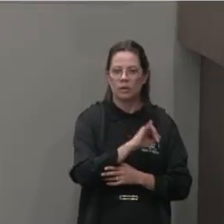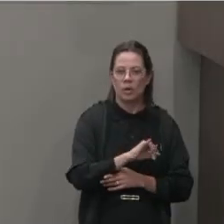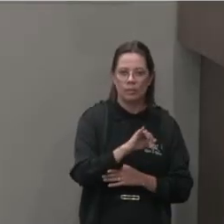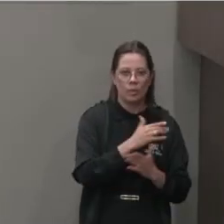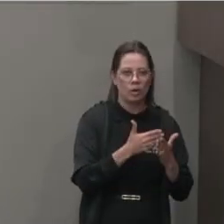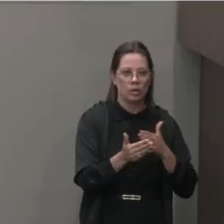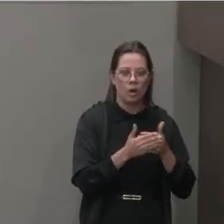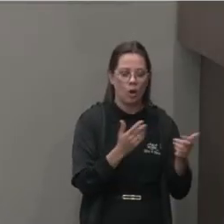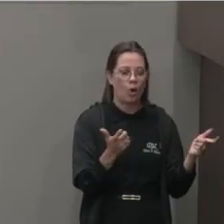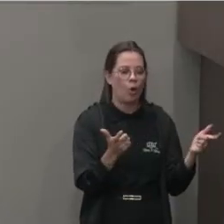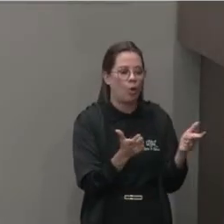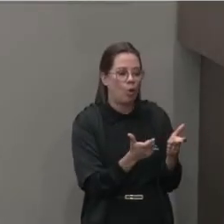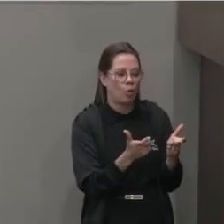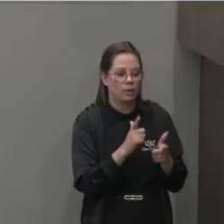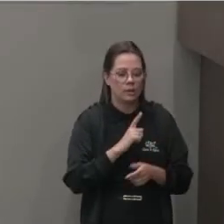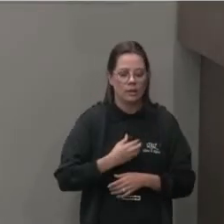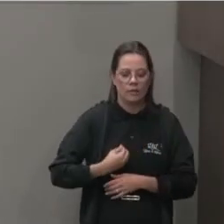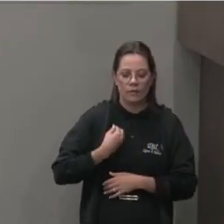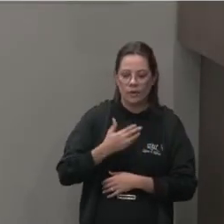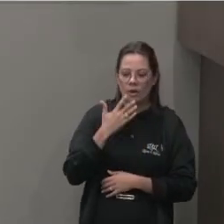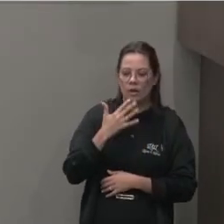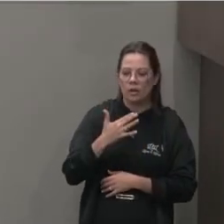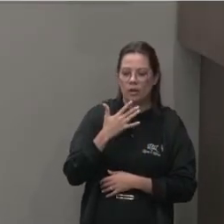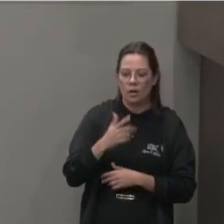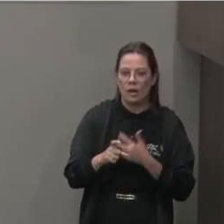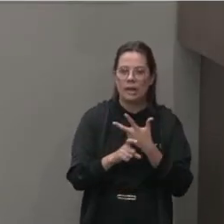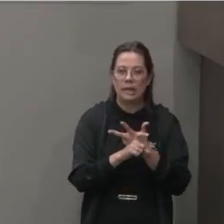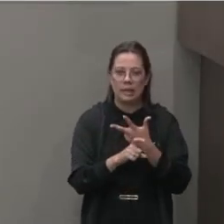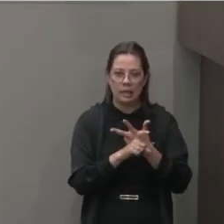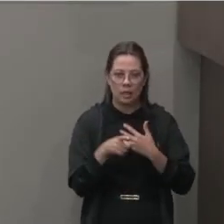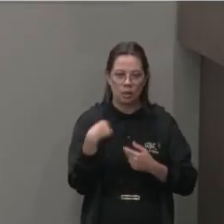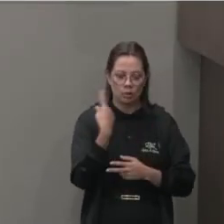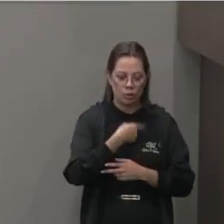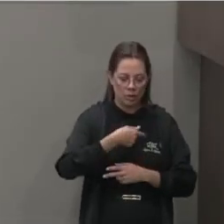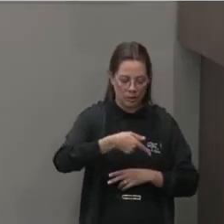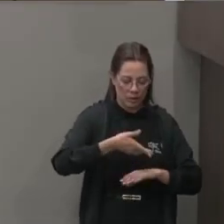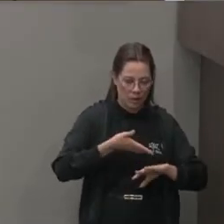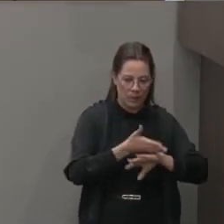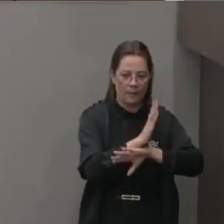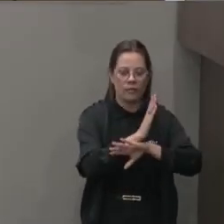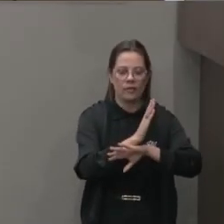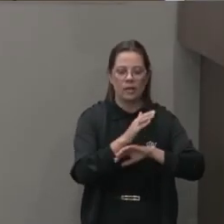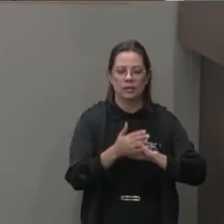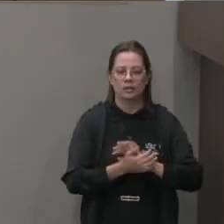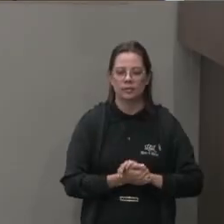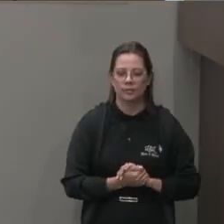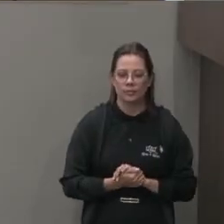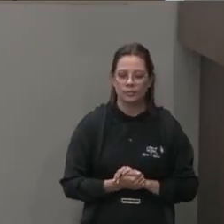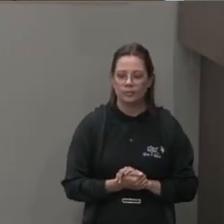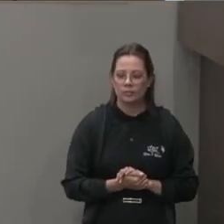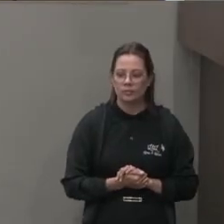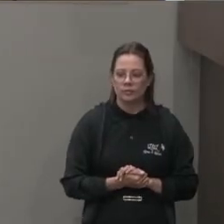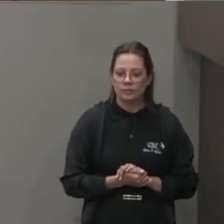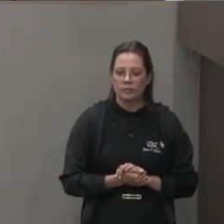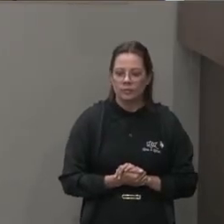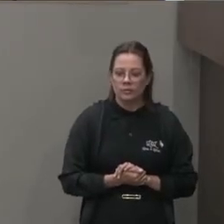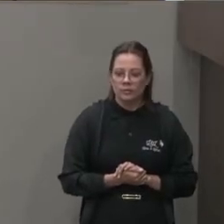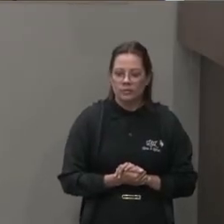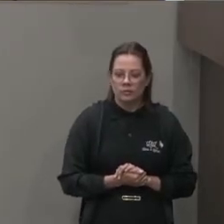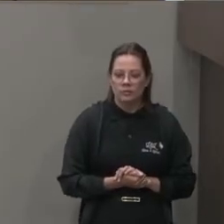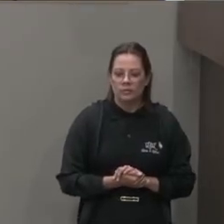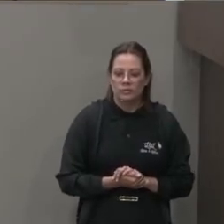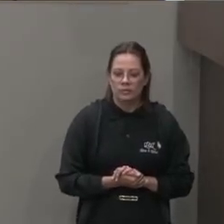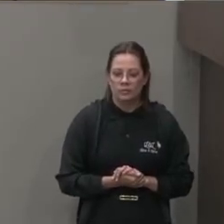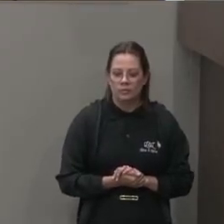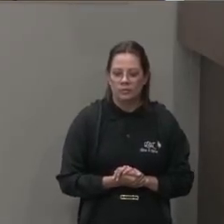botão e aonde o botão vai ficar. Muito bem, isso cabe ao executivo. A nós aqui cabe aprovar. Bem, vereador. Muito obrigado. Eu acho que